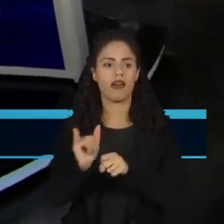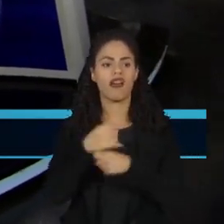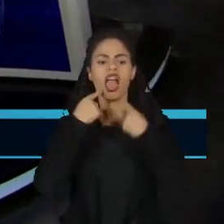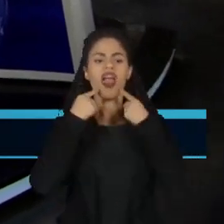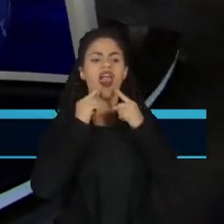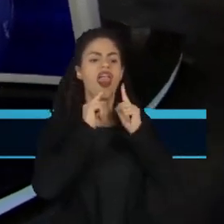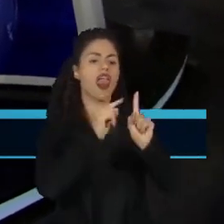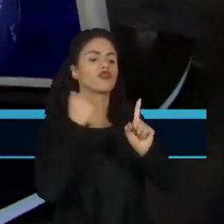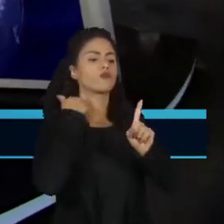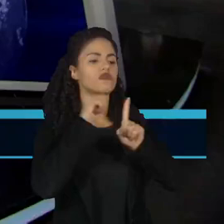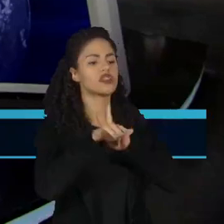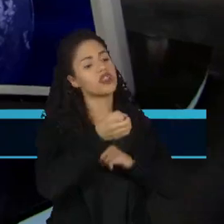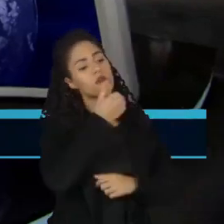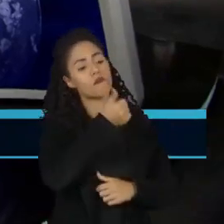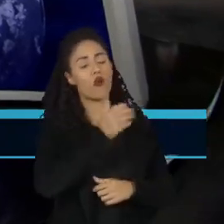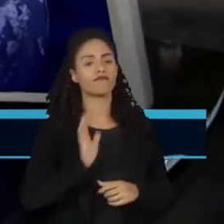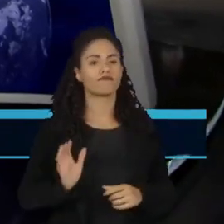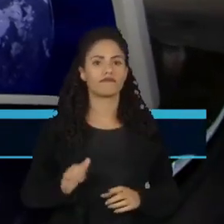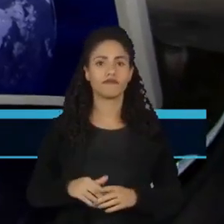que pega bem.